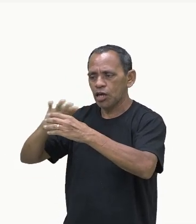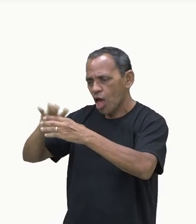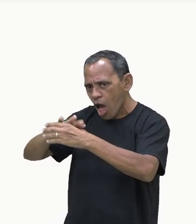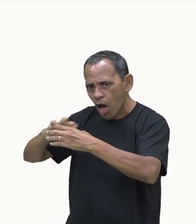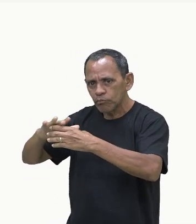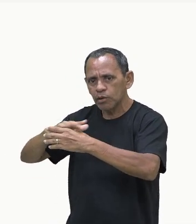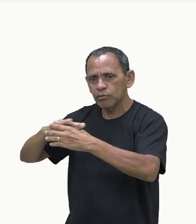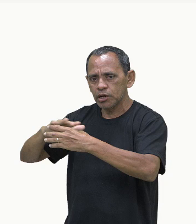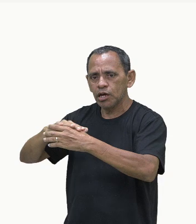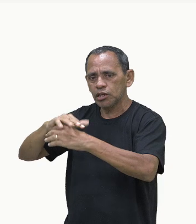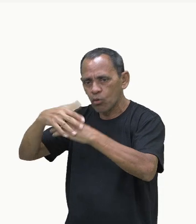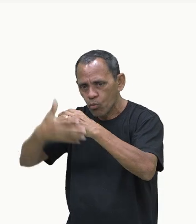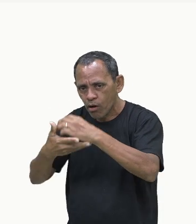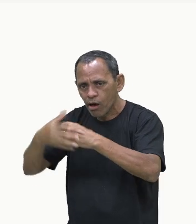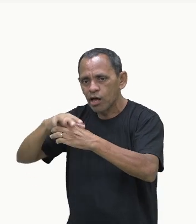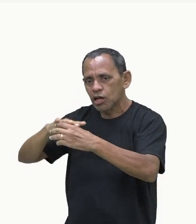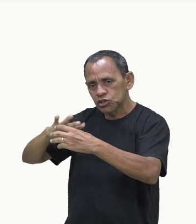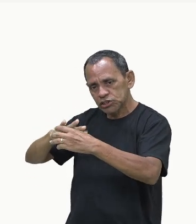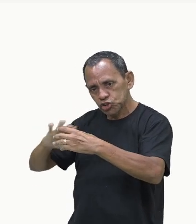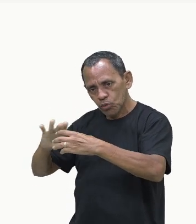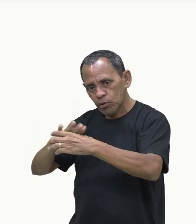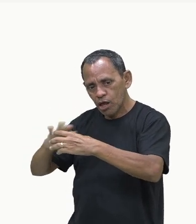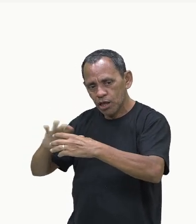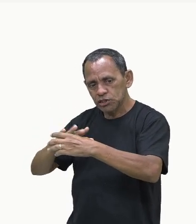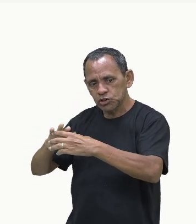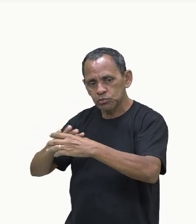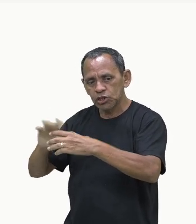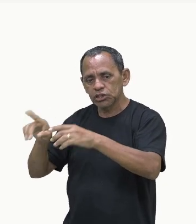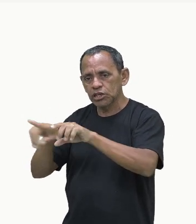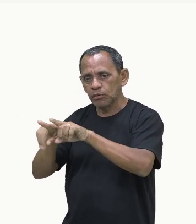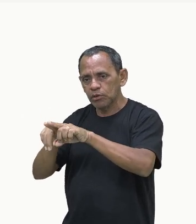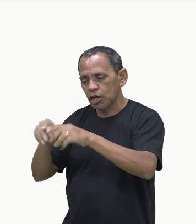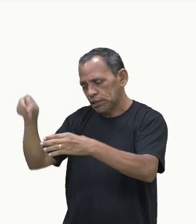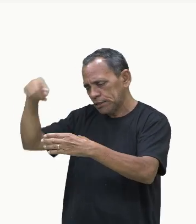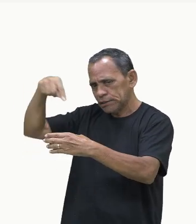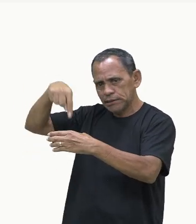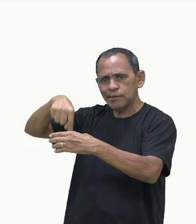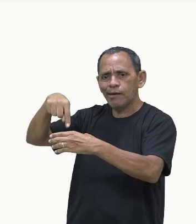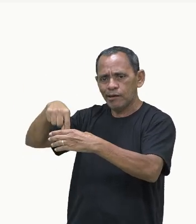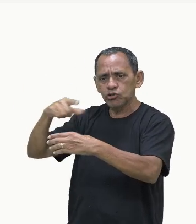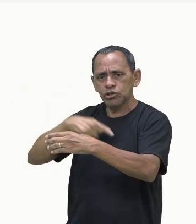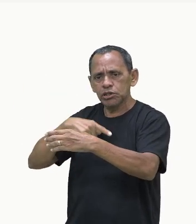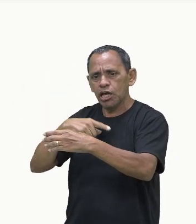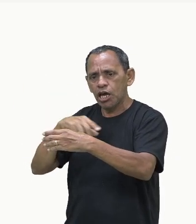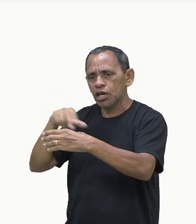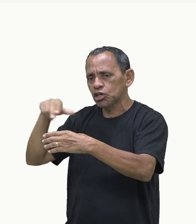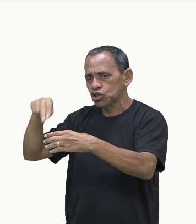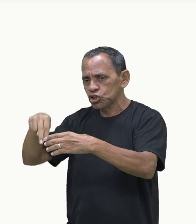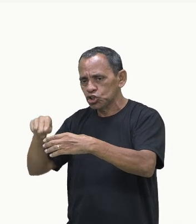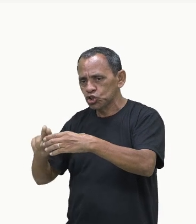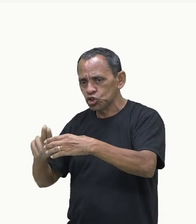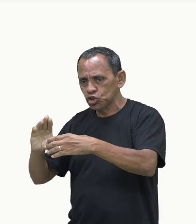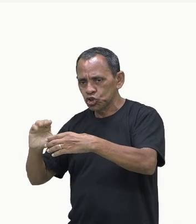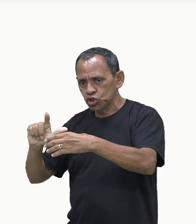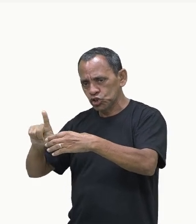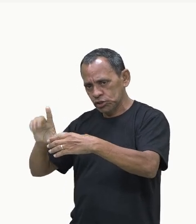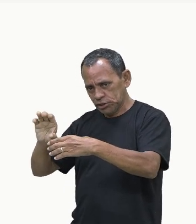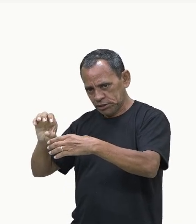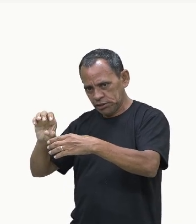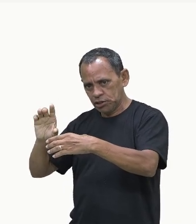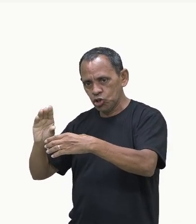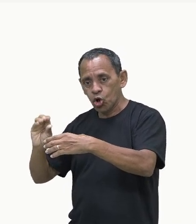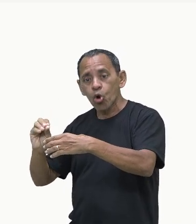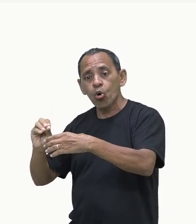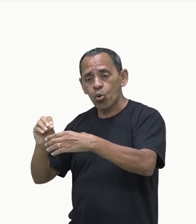o citoplasma, e aqui no interior eu tenho o núcleo, já denominado de núcleo, porque